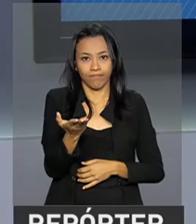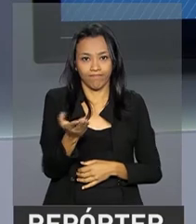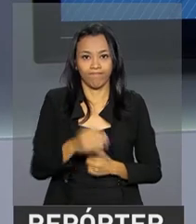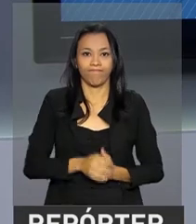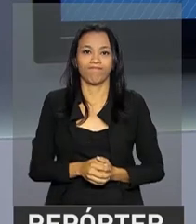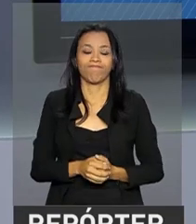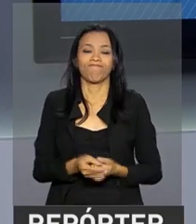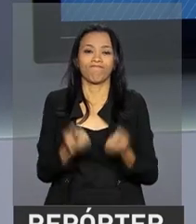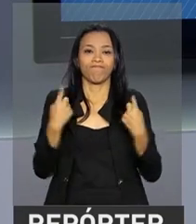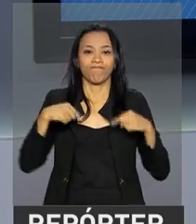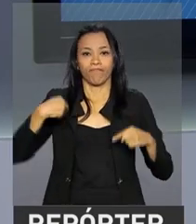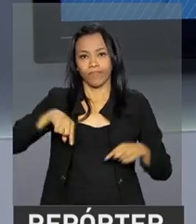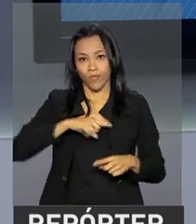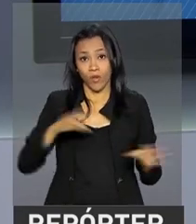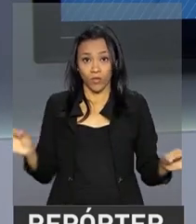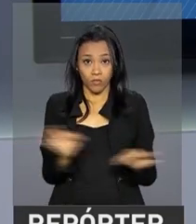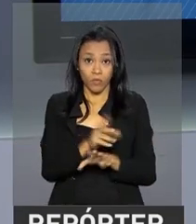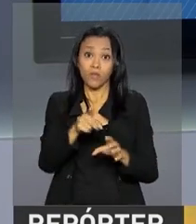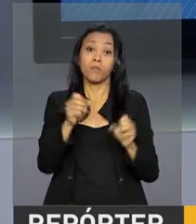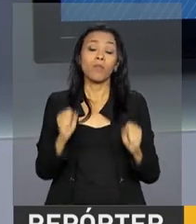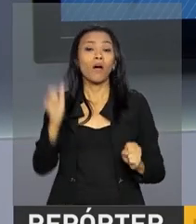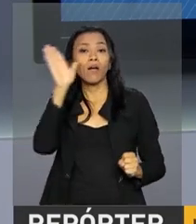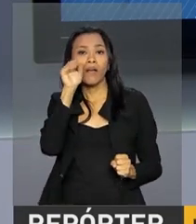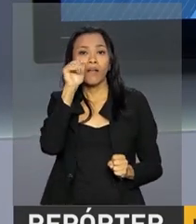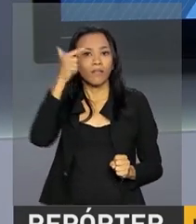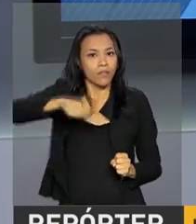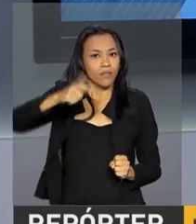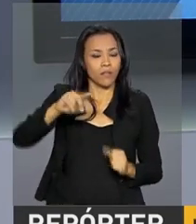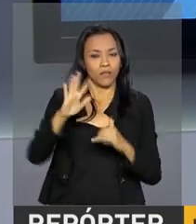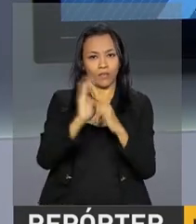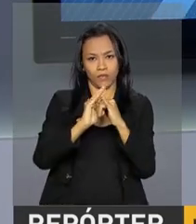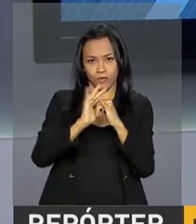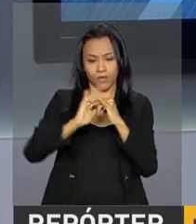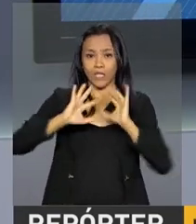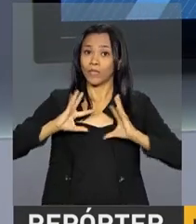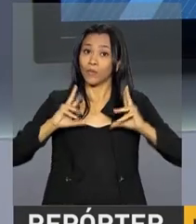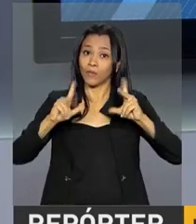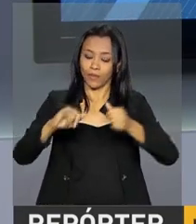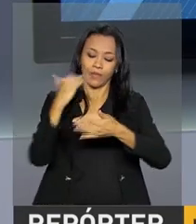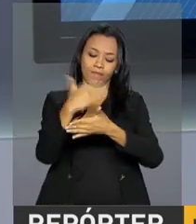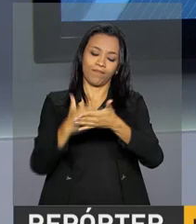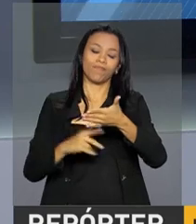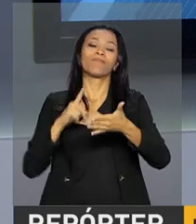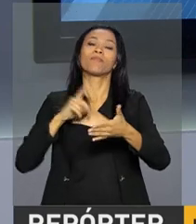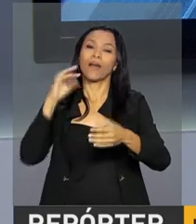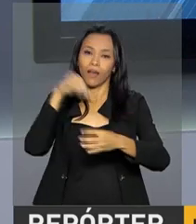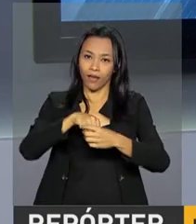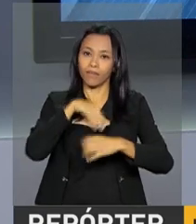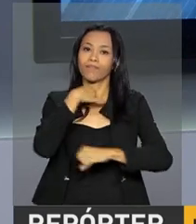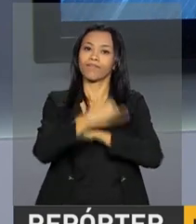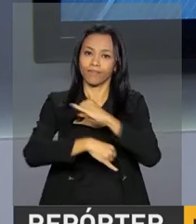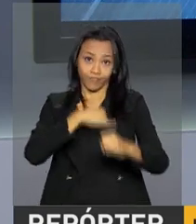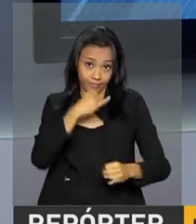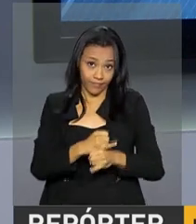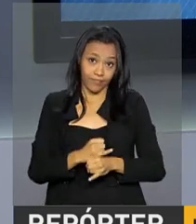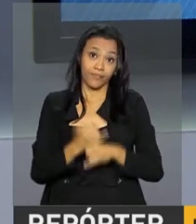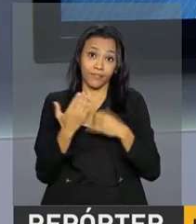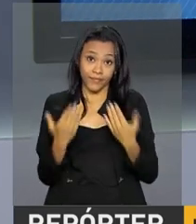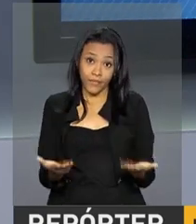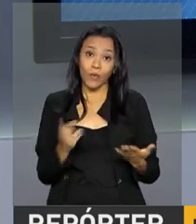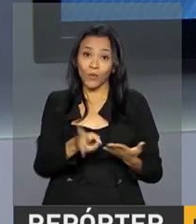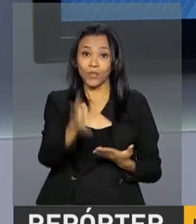nós ficamos por aqui você pode rever as reportagens no youtube e toda nossa programação também está na nossa página na internet